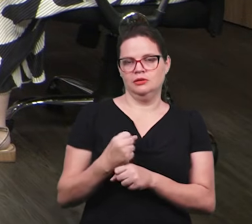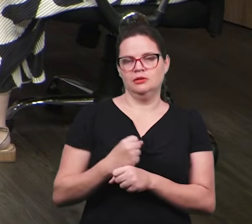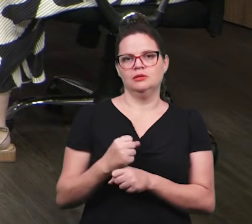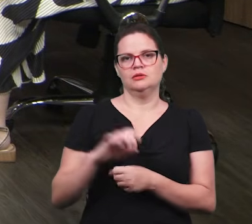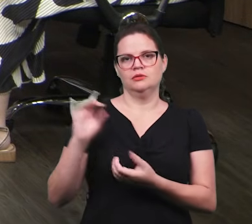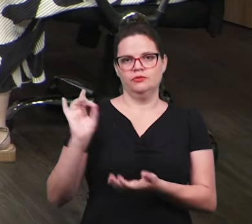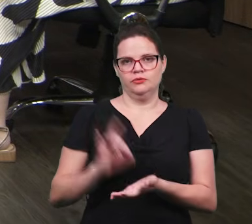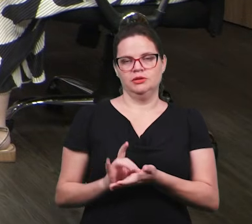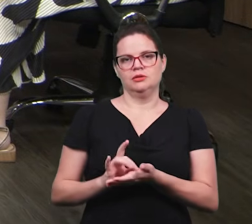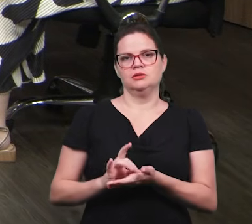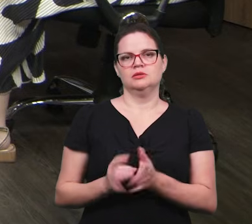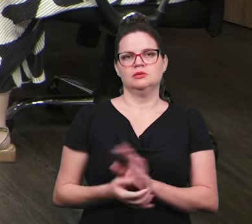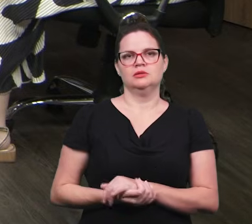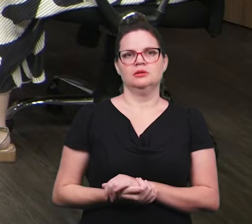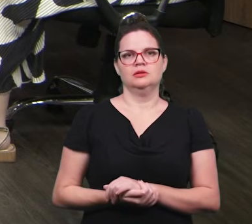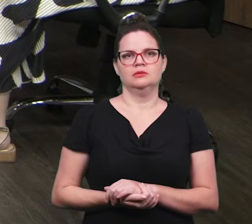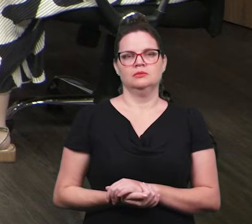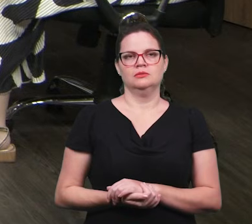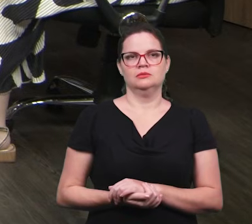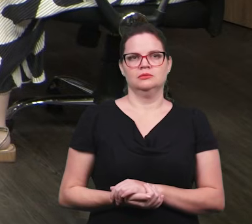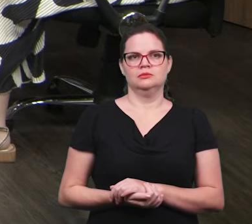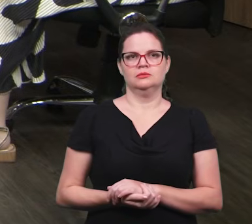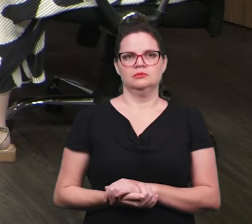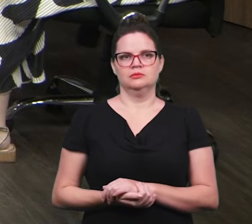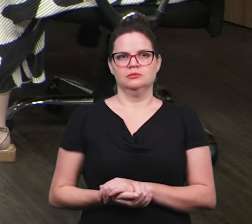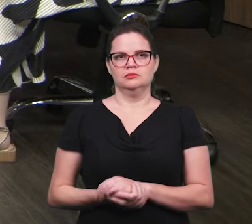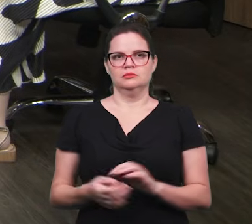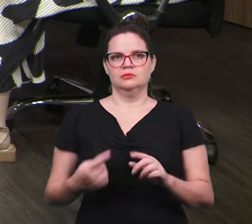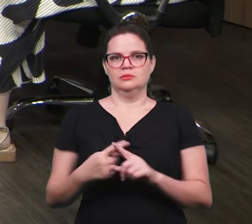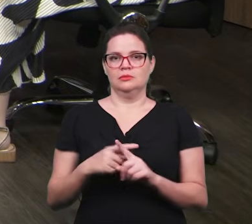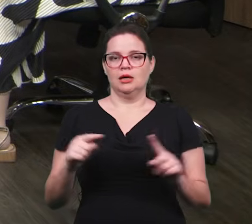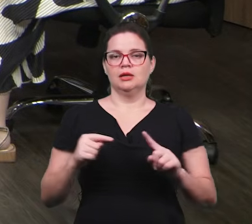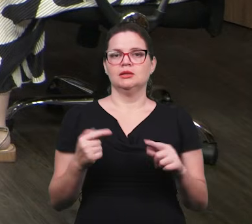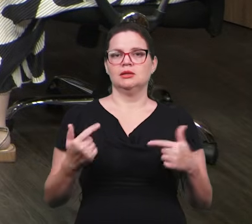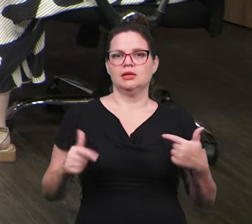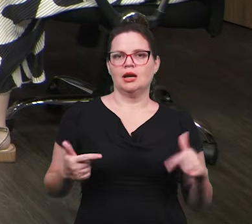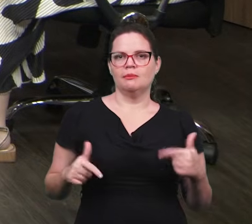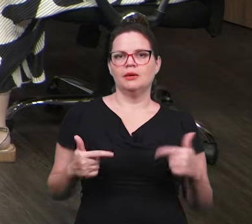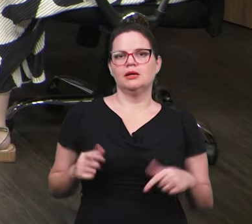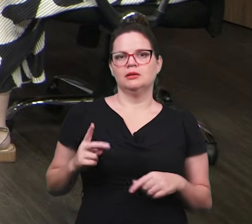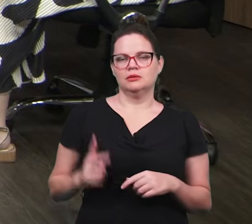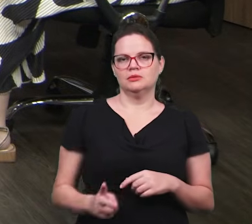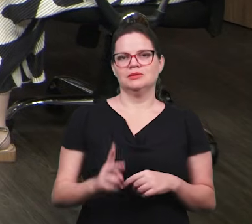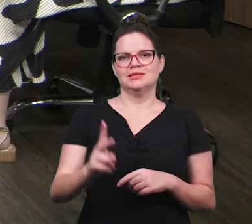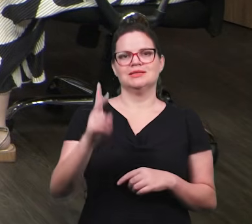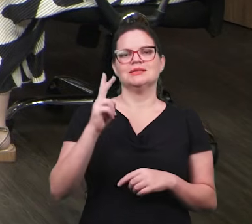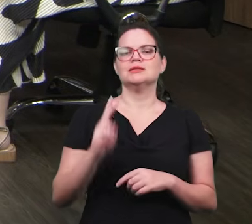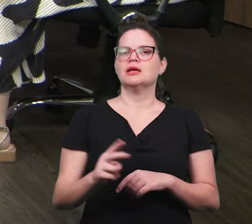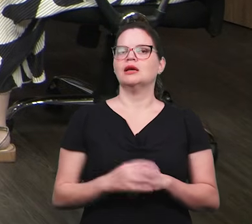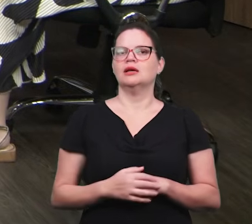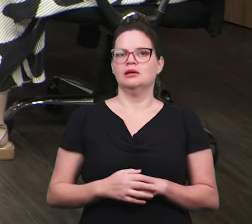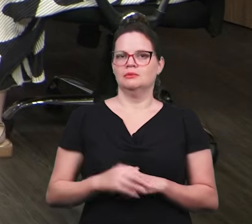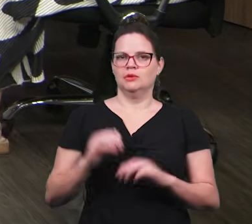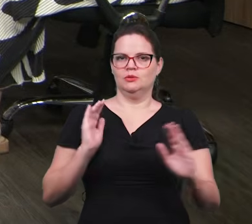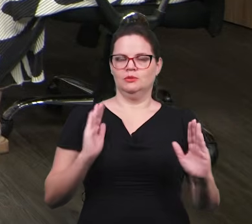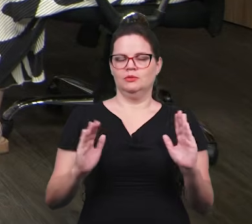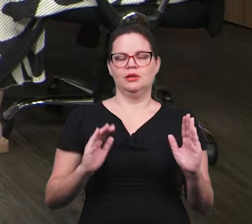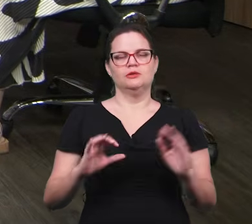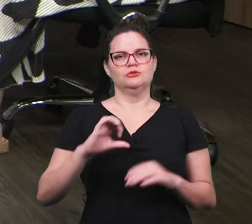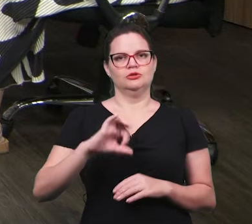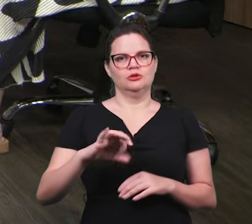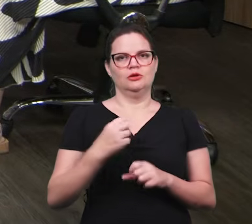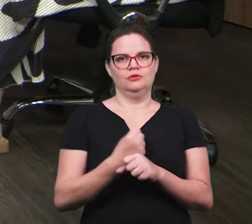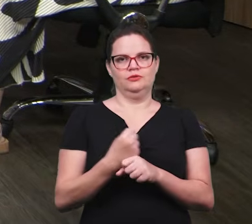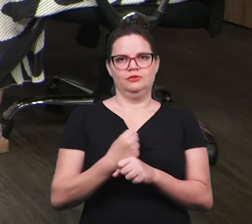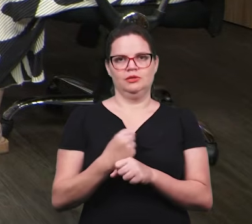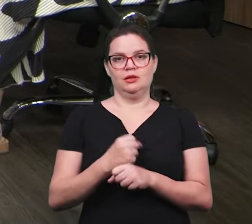né, da reserva, mas funcionando, trabalhando na ativa durante o período que ali estiverem. Então, é uma grande oportunidade,